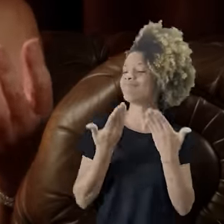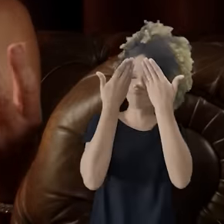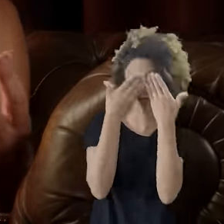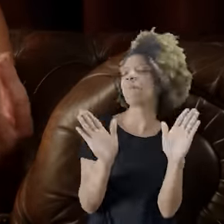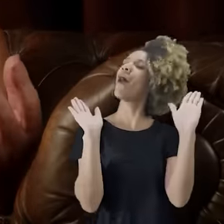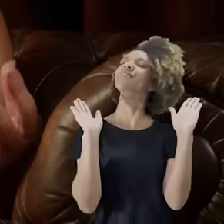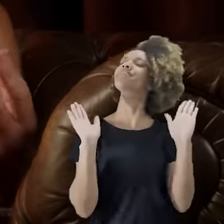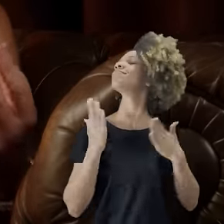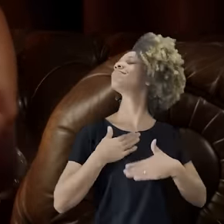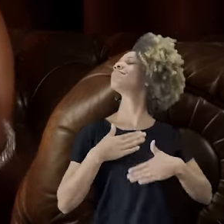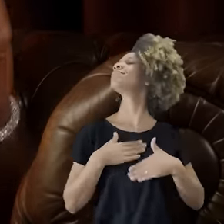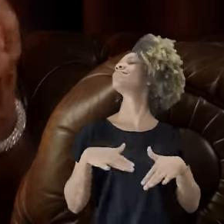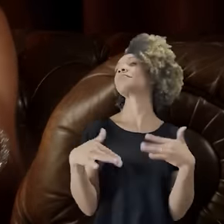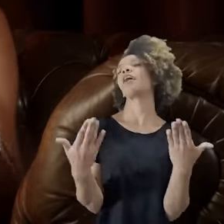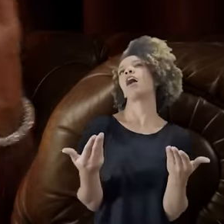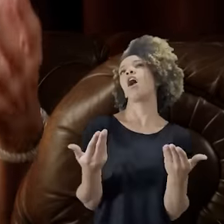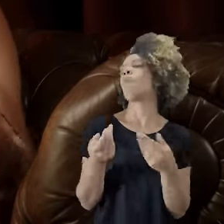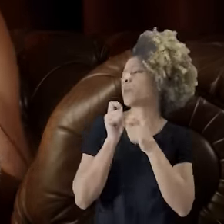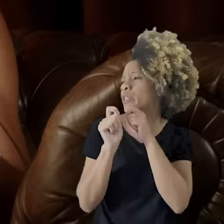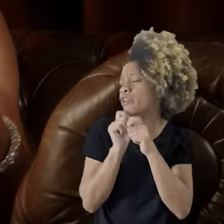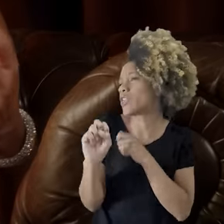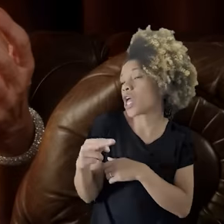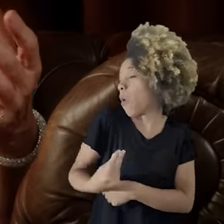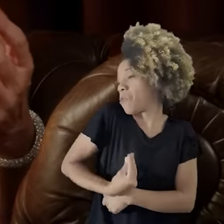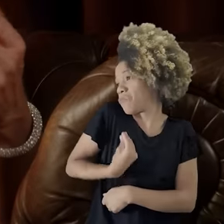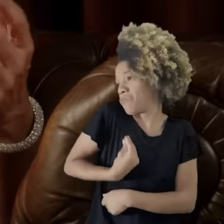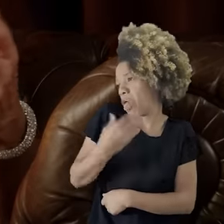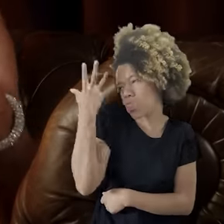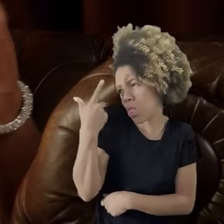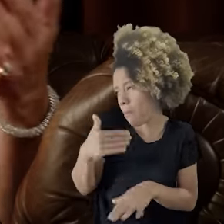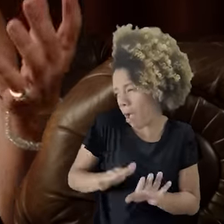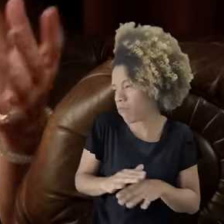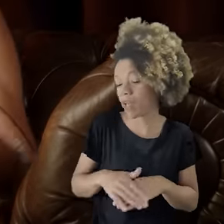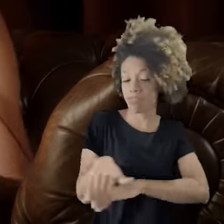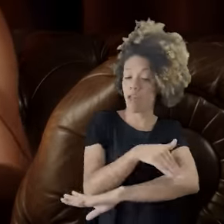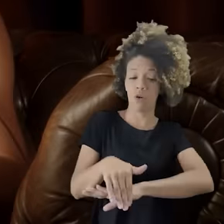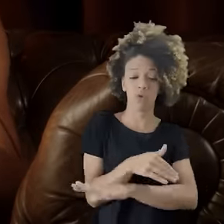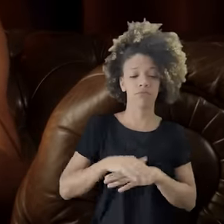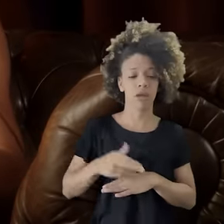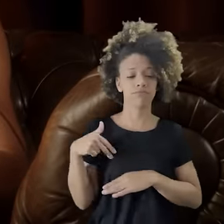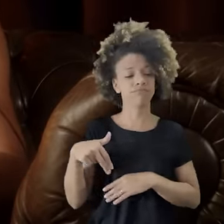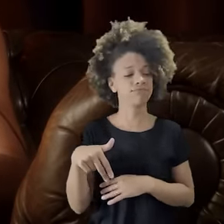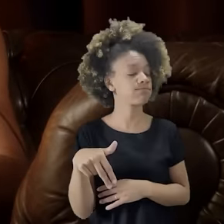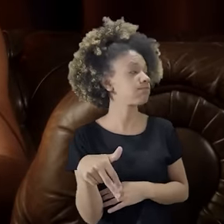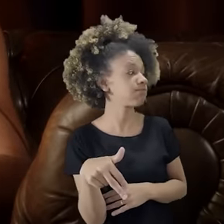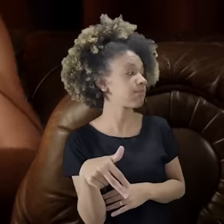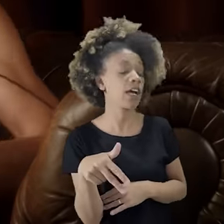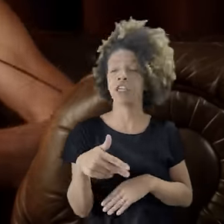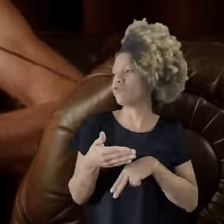descolada assim comenta entrevista ou então até pessoas na minha rua saio lá